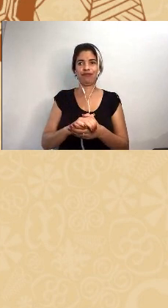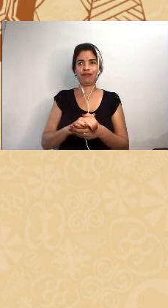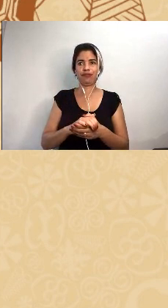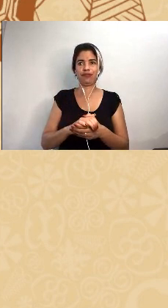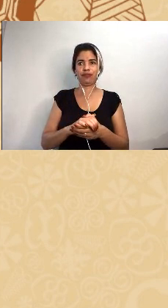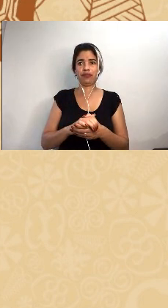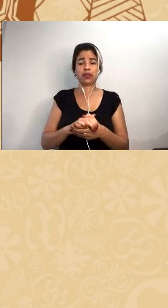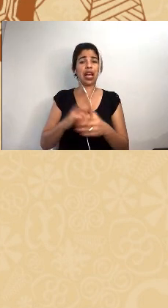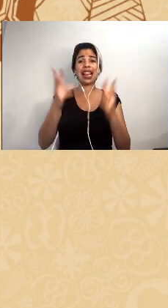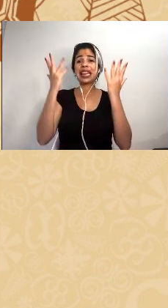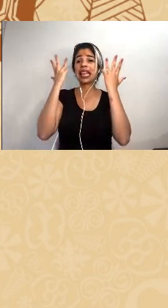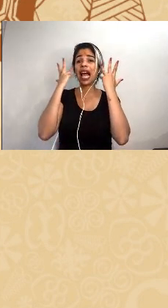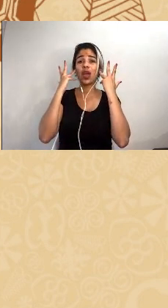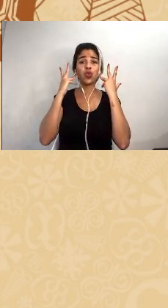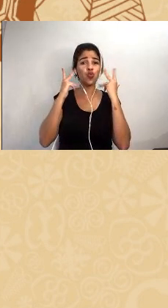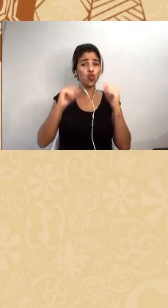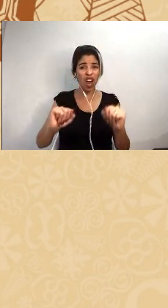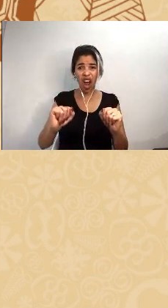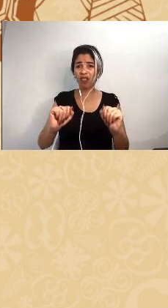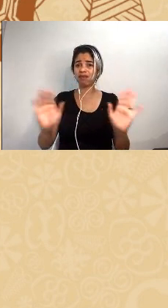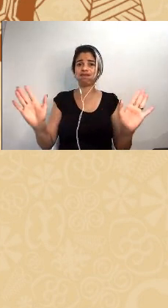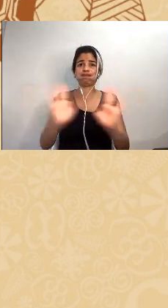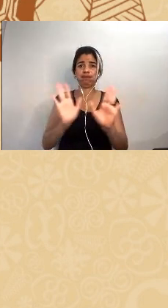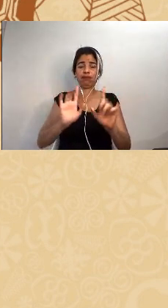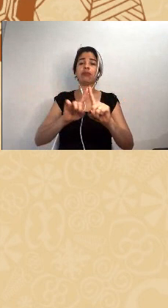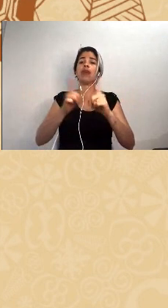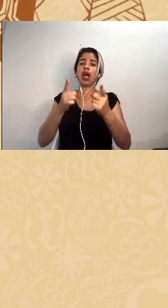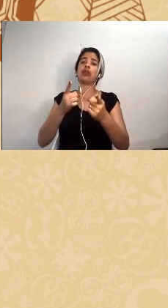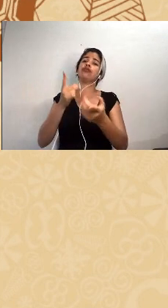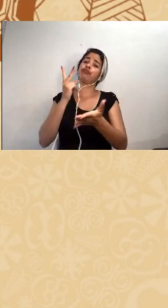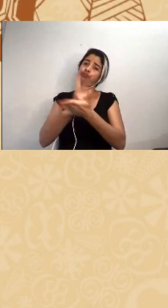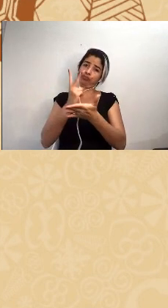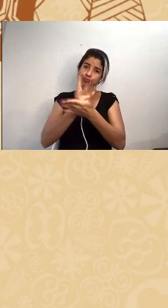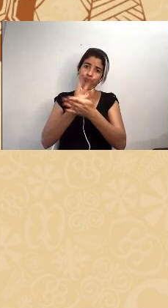Nem naturalizante, nem comum. Mas sigamos.